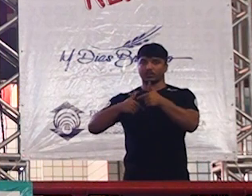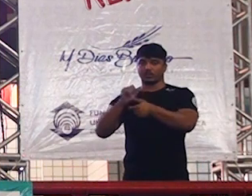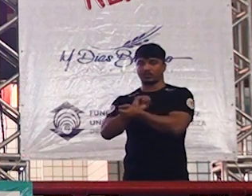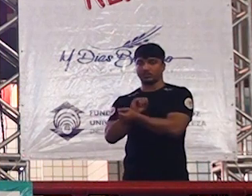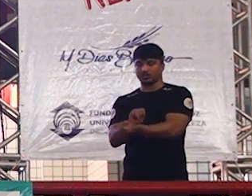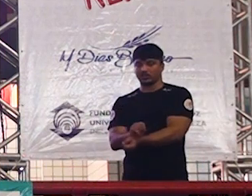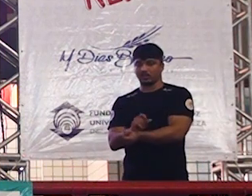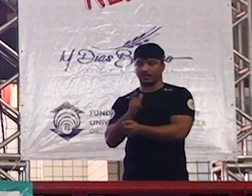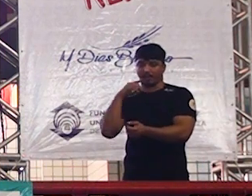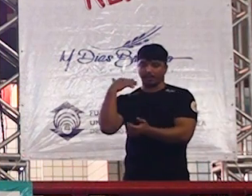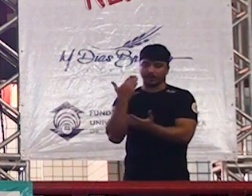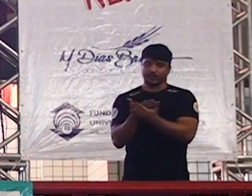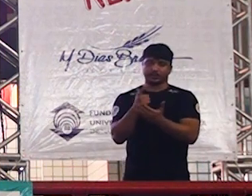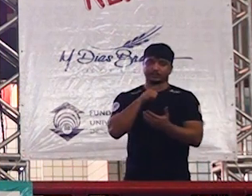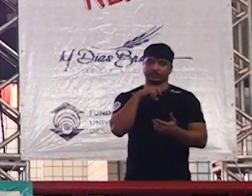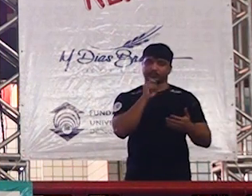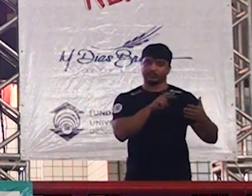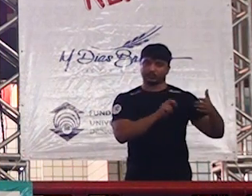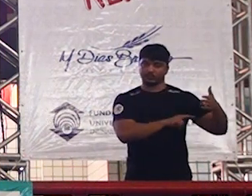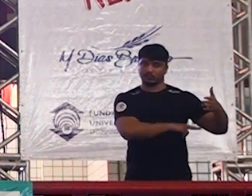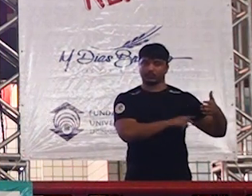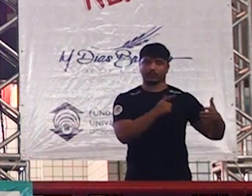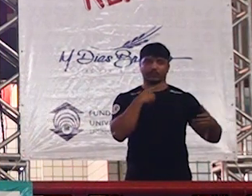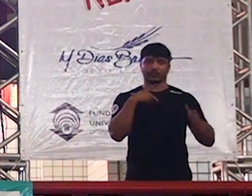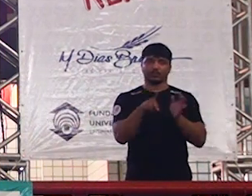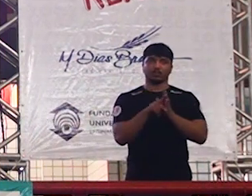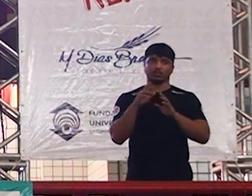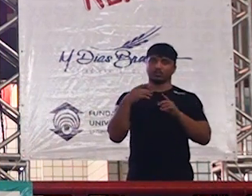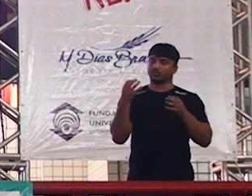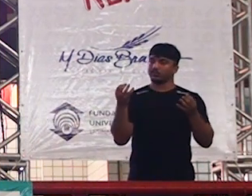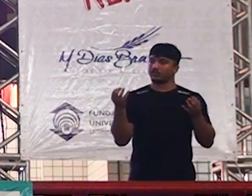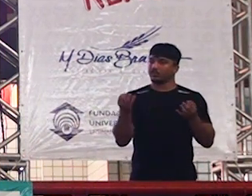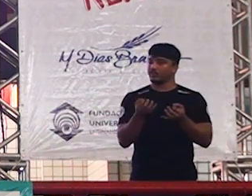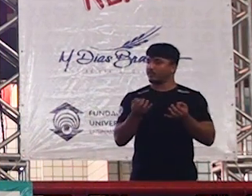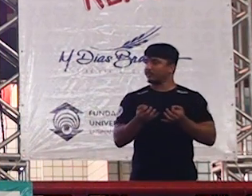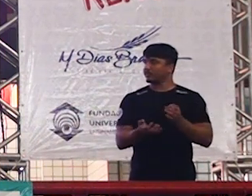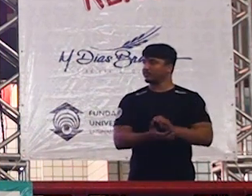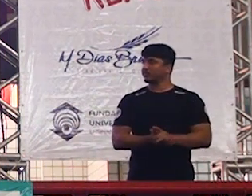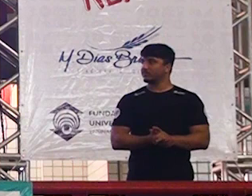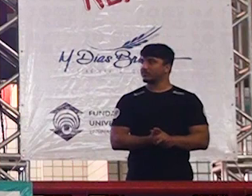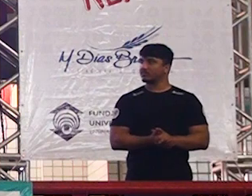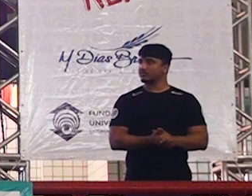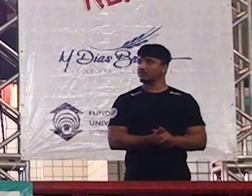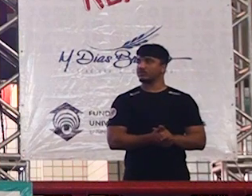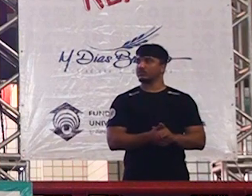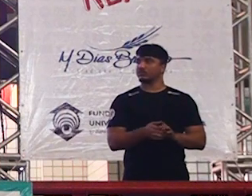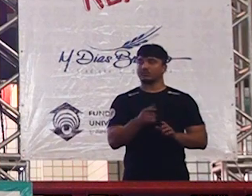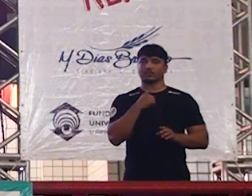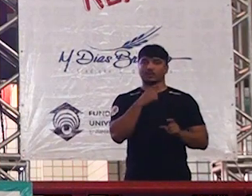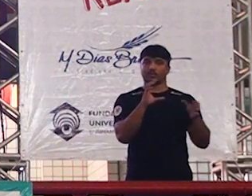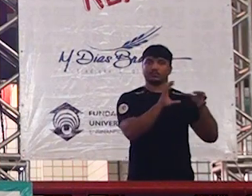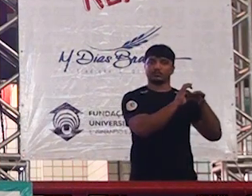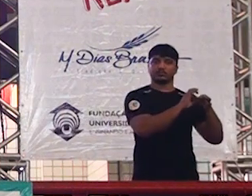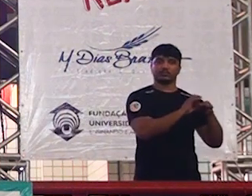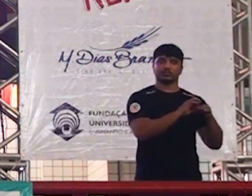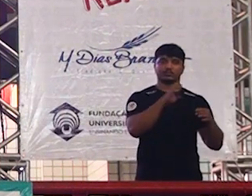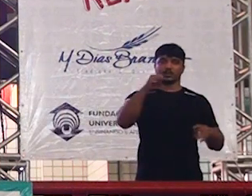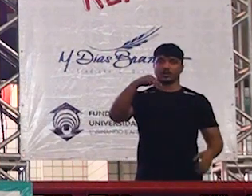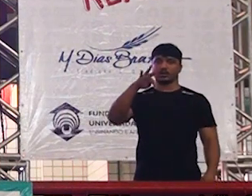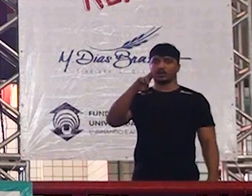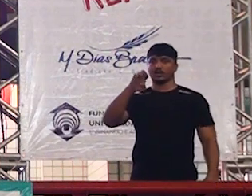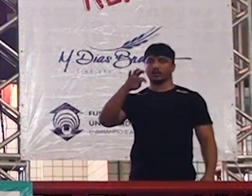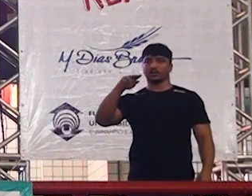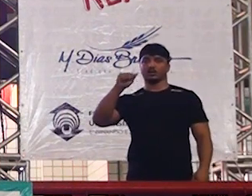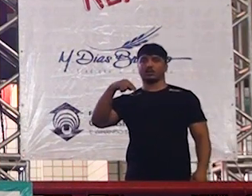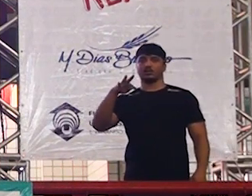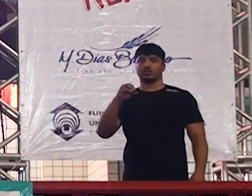escravo ainda é notado na sociedade contemporânea. Perfeito! Até o conectivo que o aluno botou, entretanto,